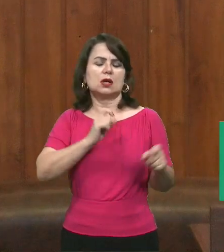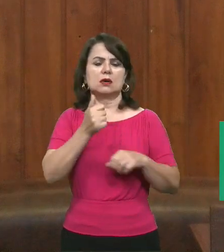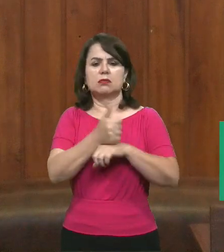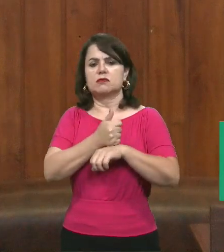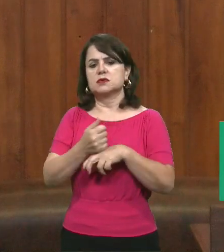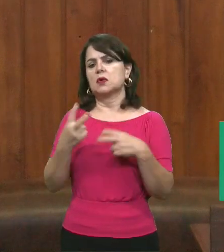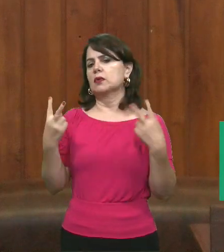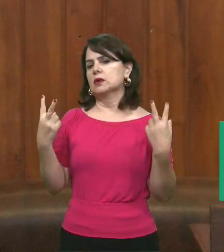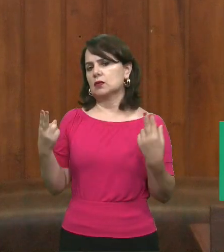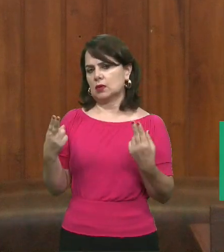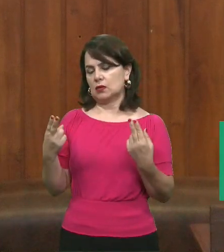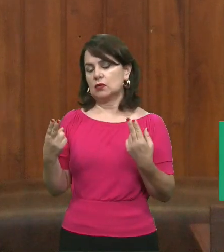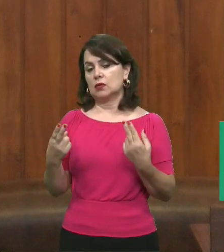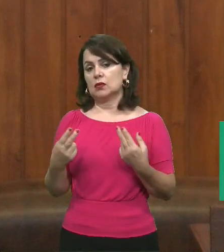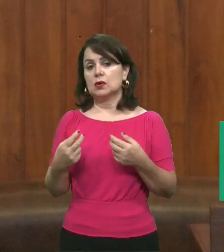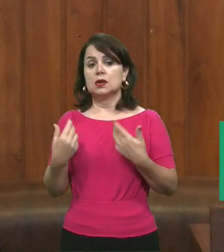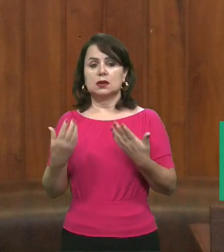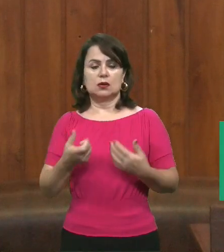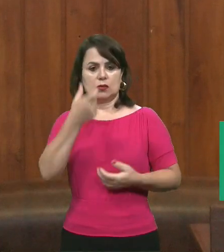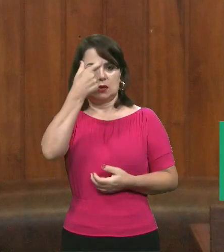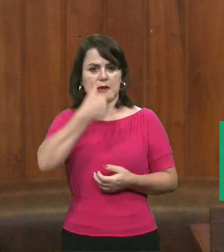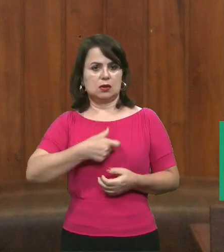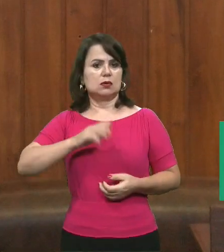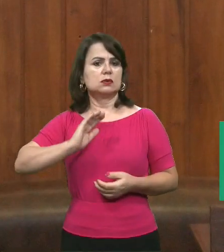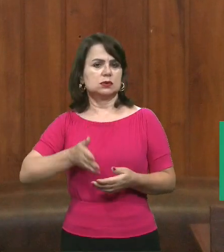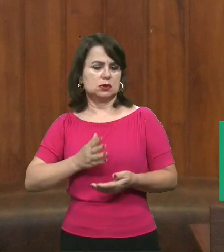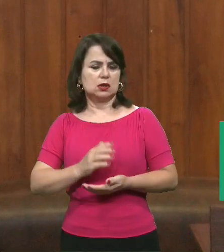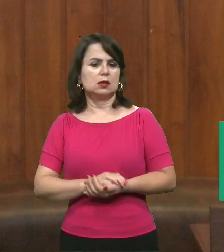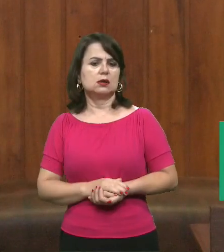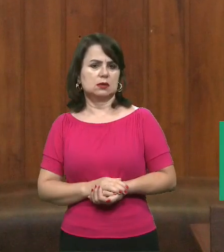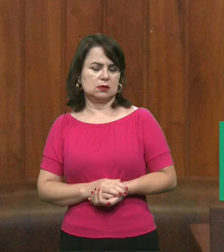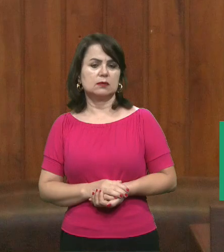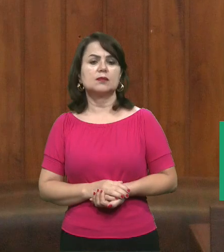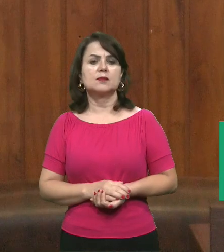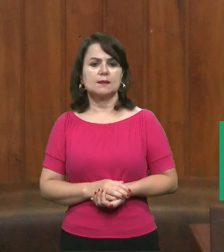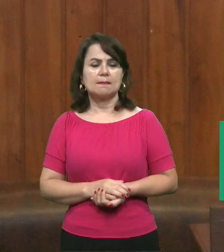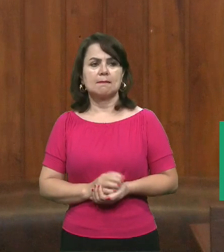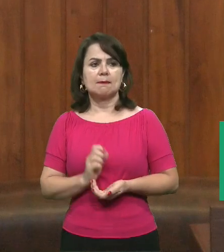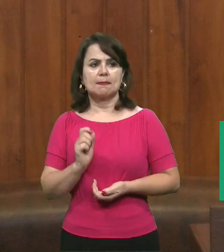fui, o Daniel Alonso e Valdeci Fogaça, eu já fui